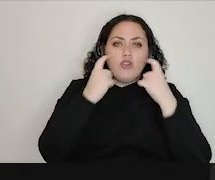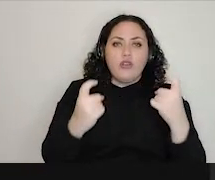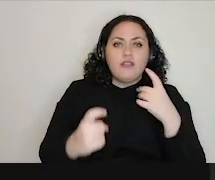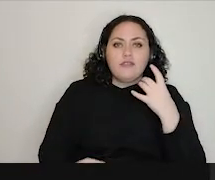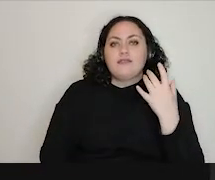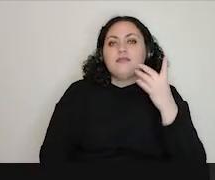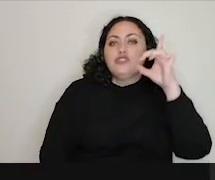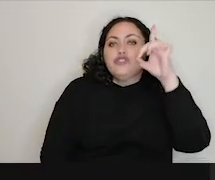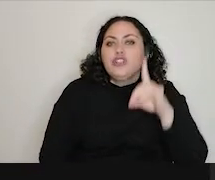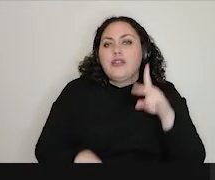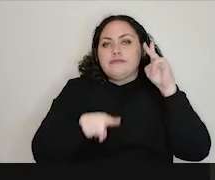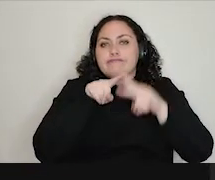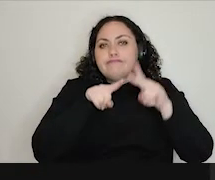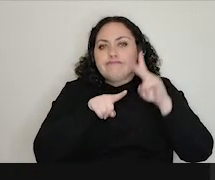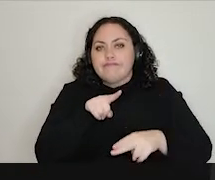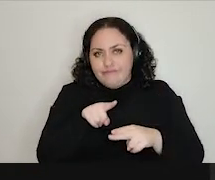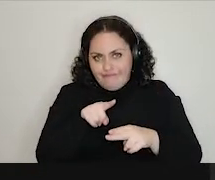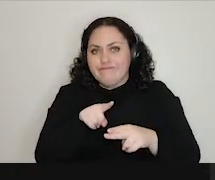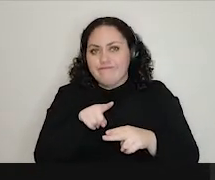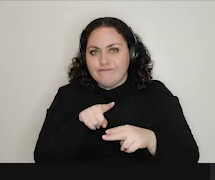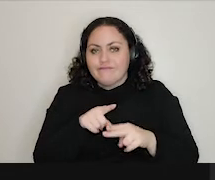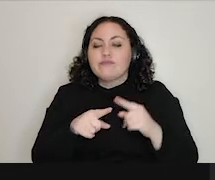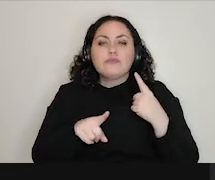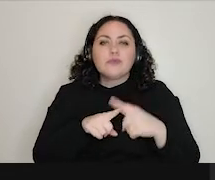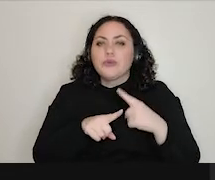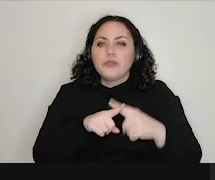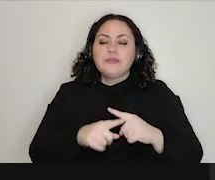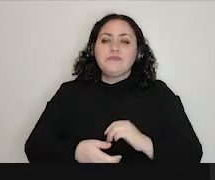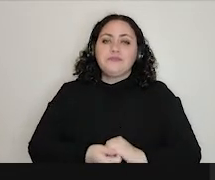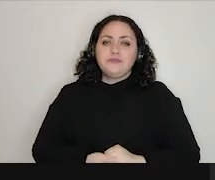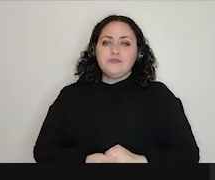LGBTQIA+, a violações de direitos, porque